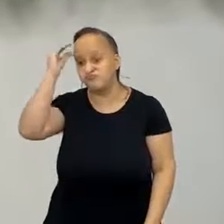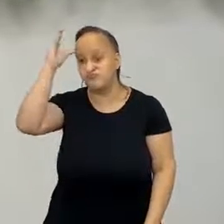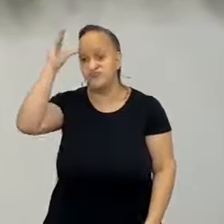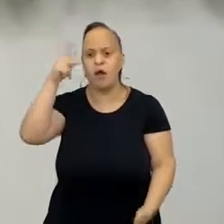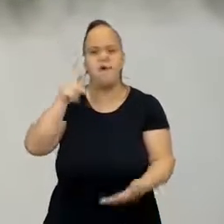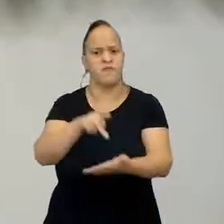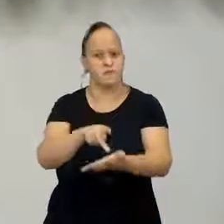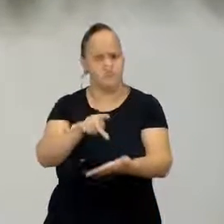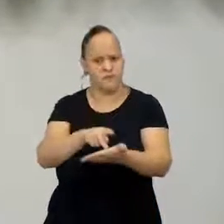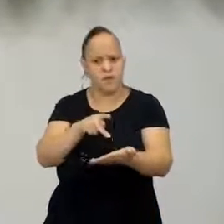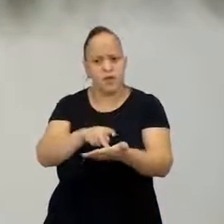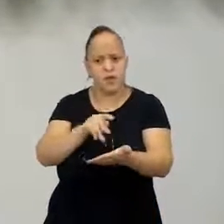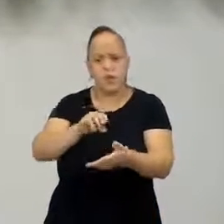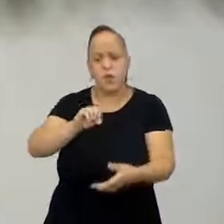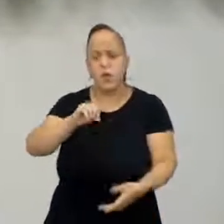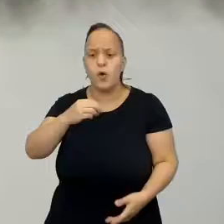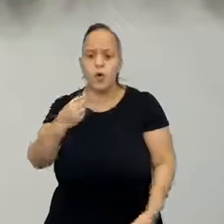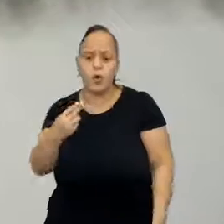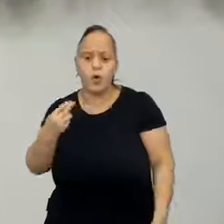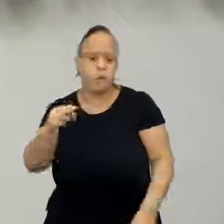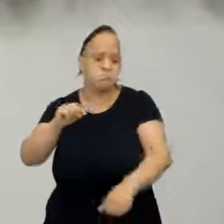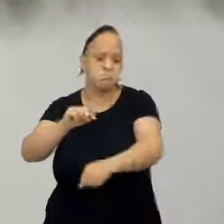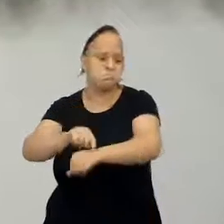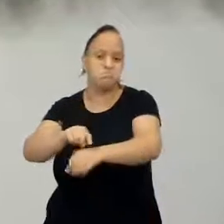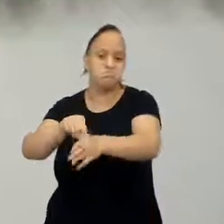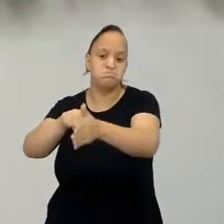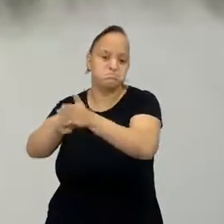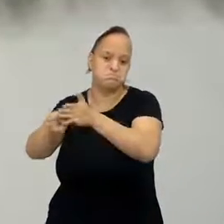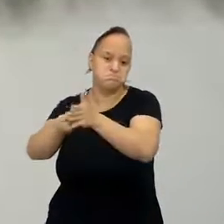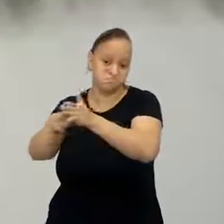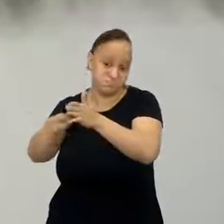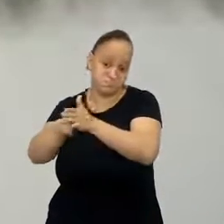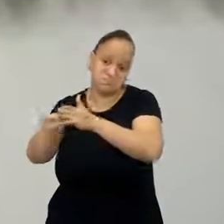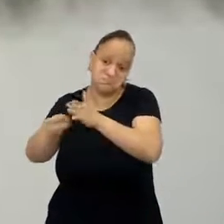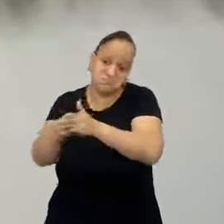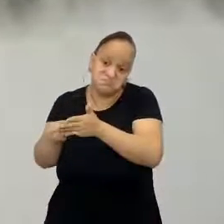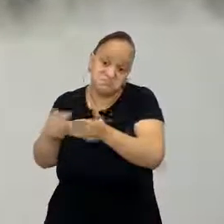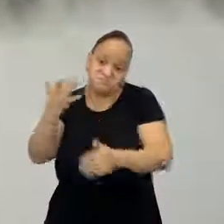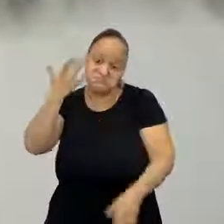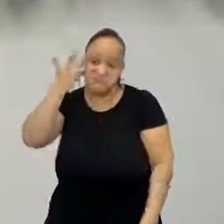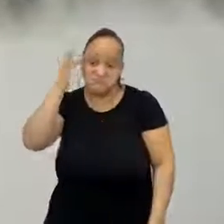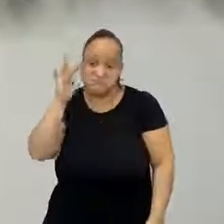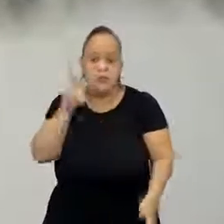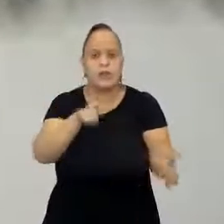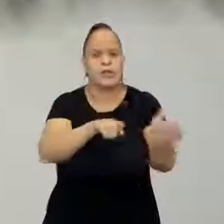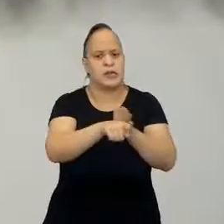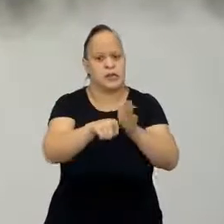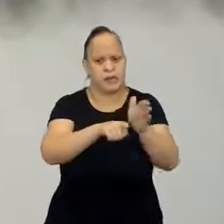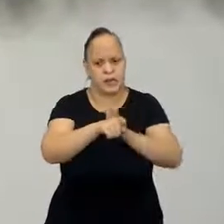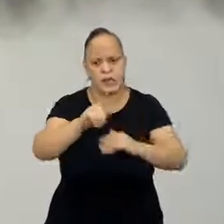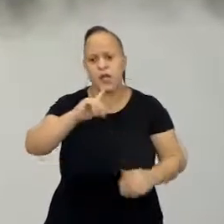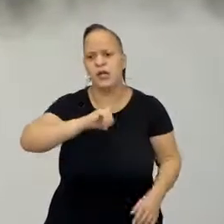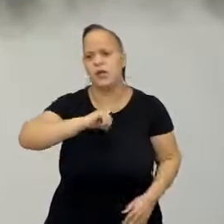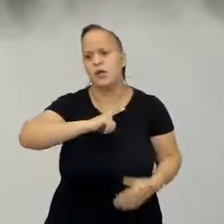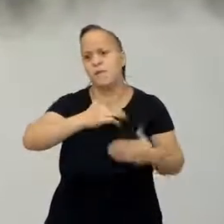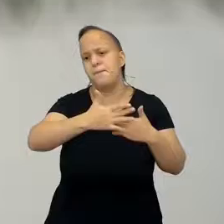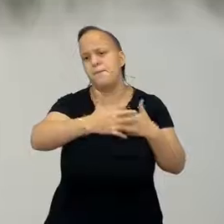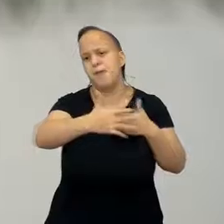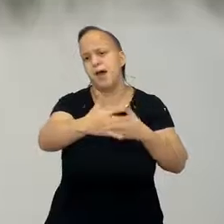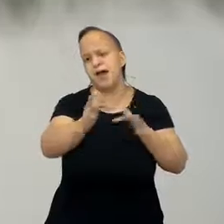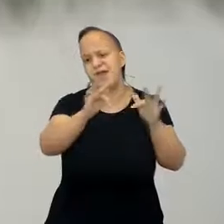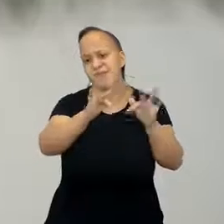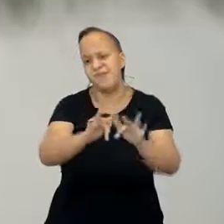qual momento ele passou a ser questionado? A gente tem esse questionamento mais para o final do